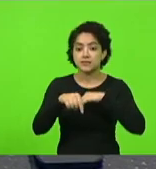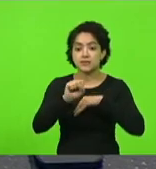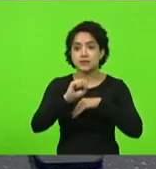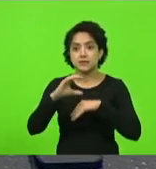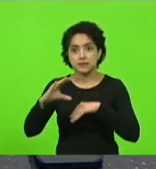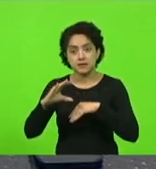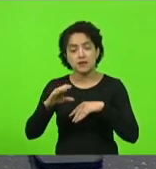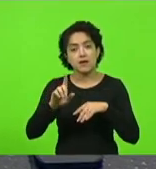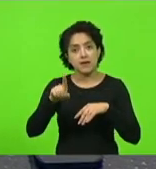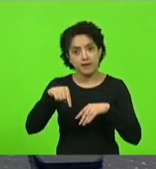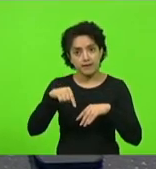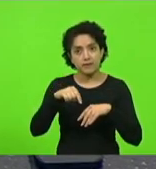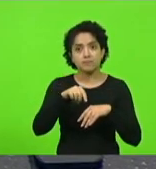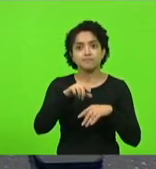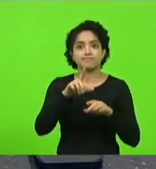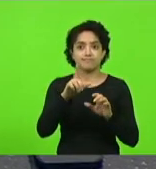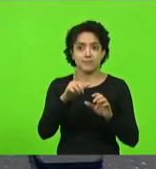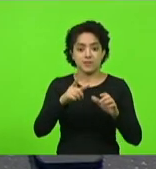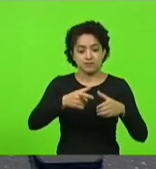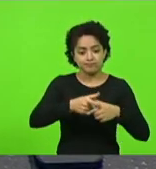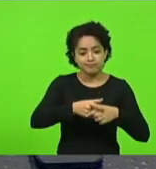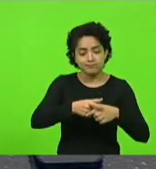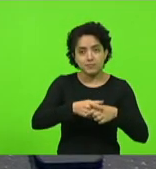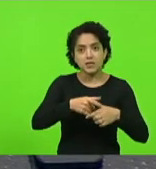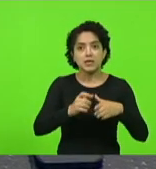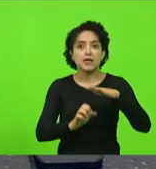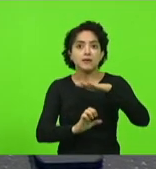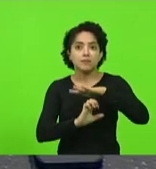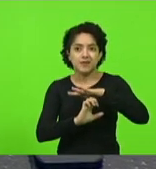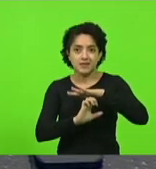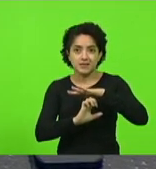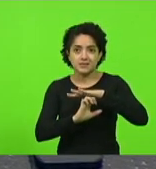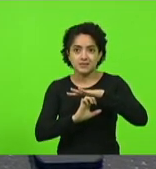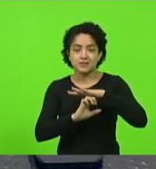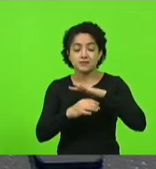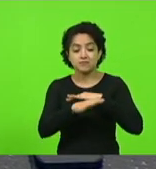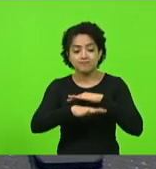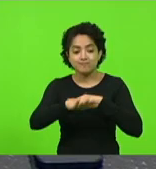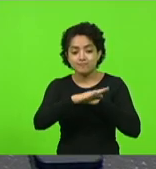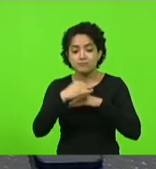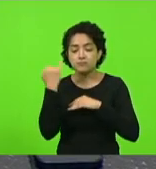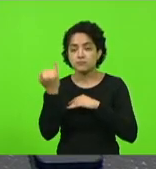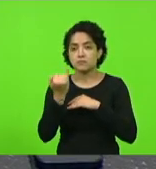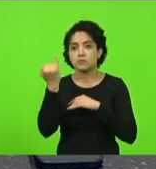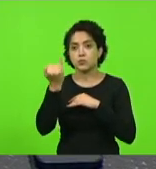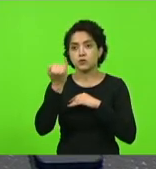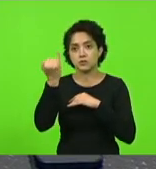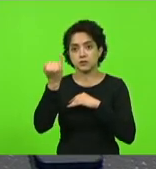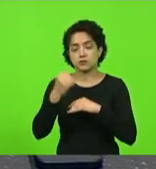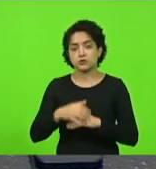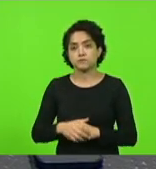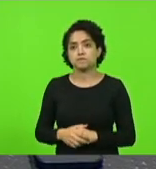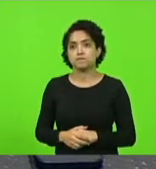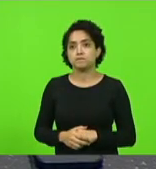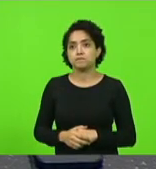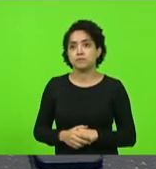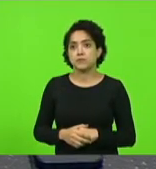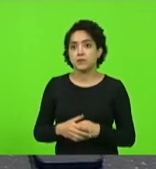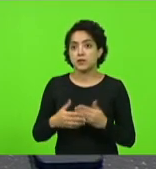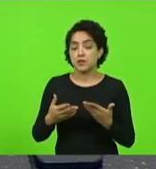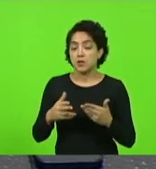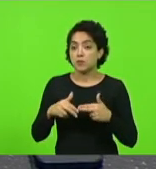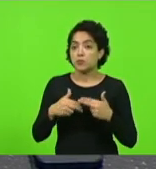micro e pequenas empresas. Por isso, acho que nós fazemos justiça a um segmento importantíssimo para Santa Catarina, razão pela